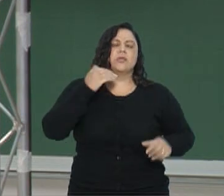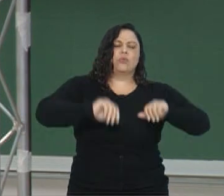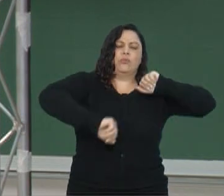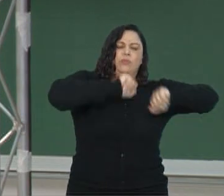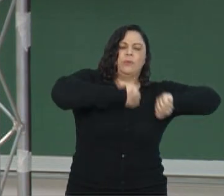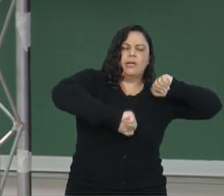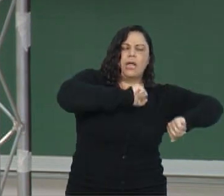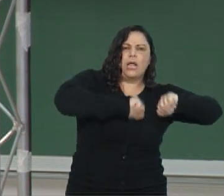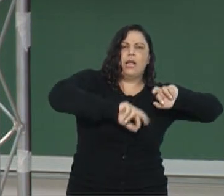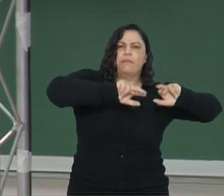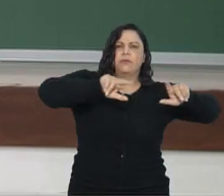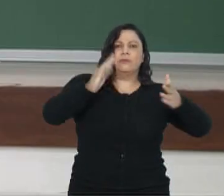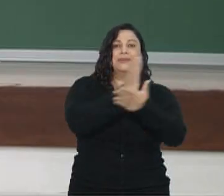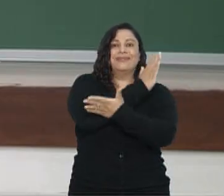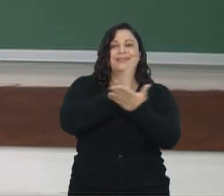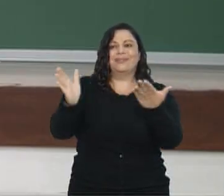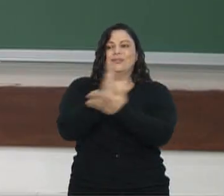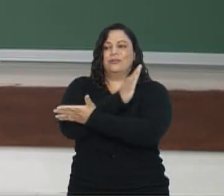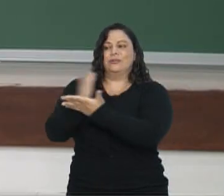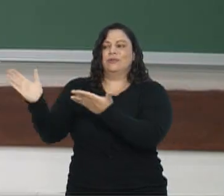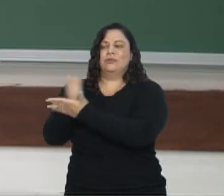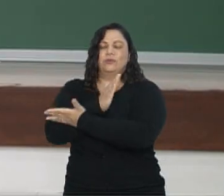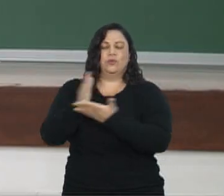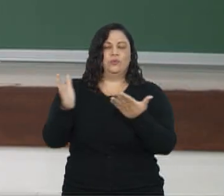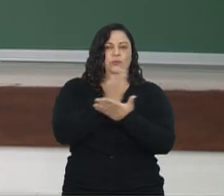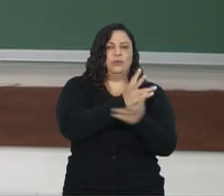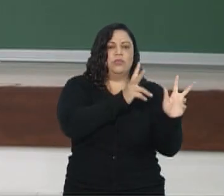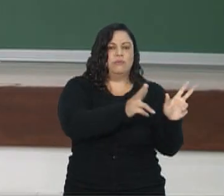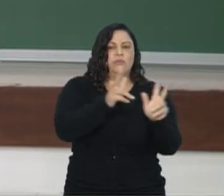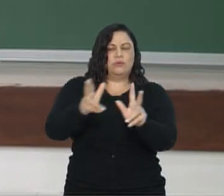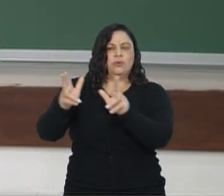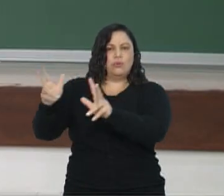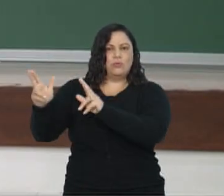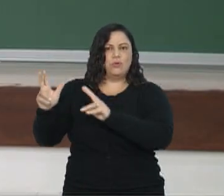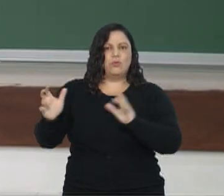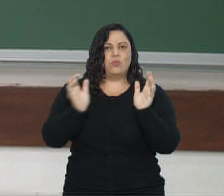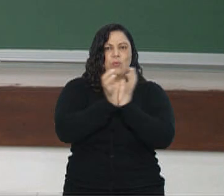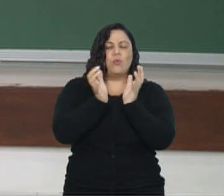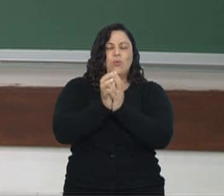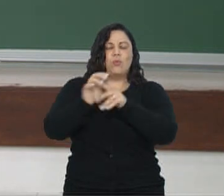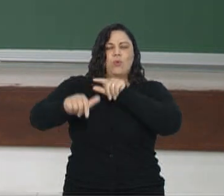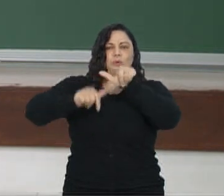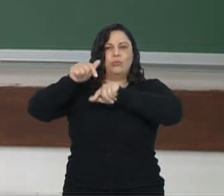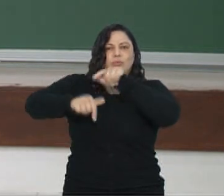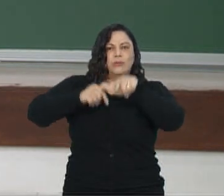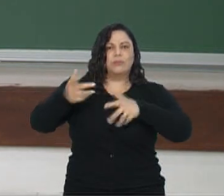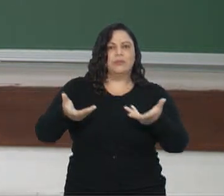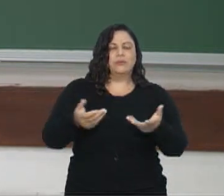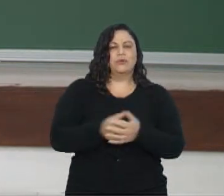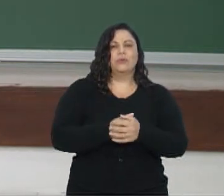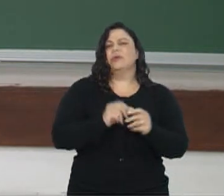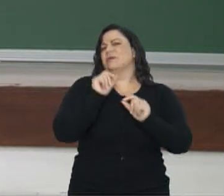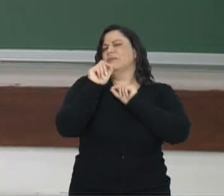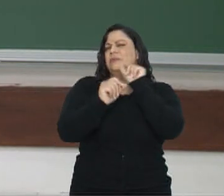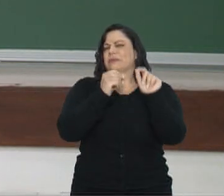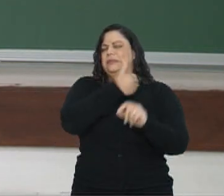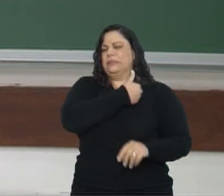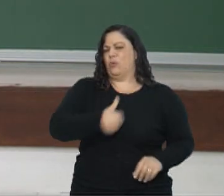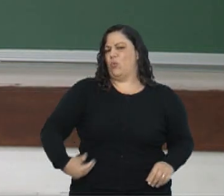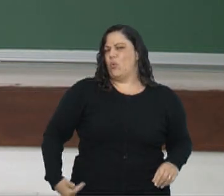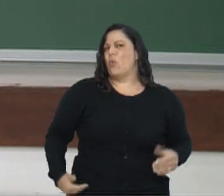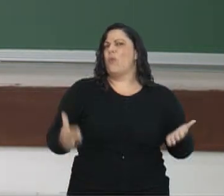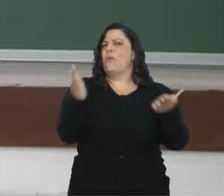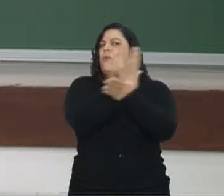e acabassem dividindo igualmente entre eles toda essa riqueza. Esse sistema aí, em que você tem um governo dividindo